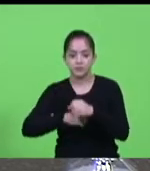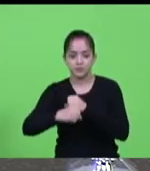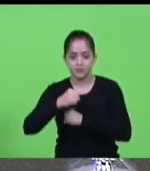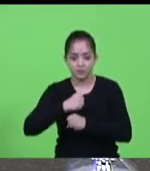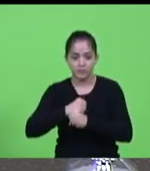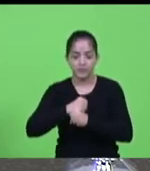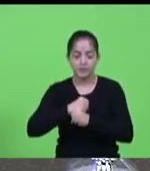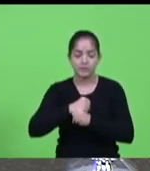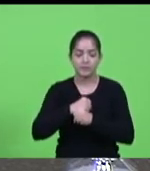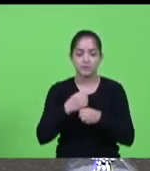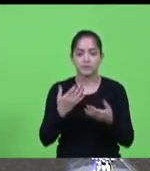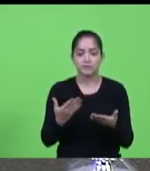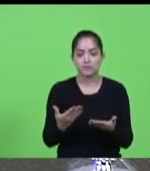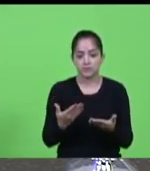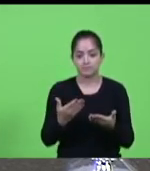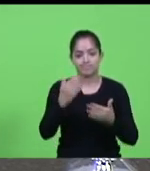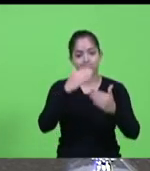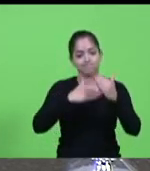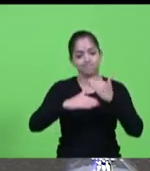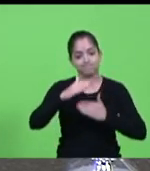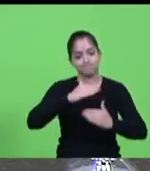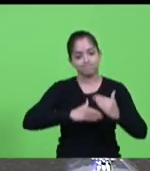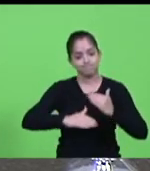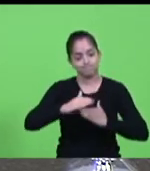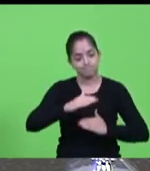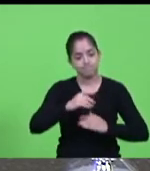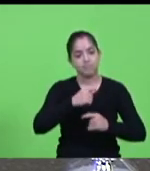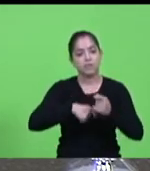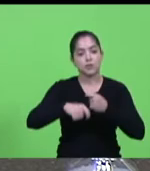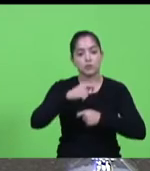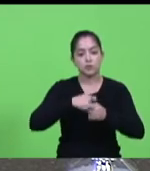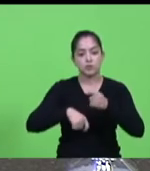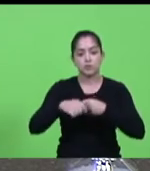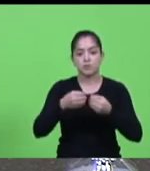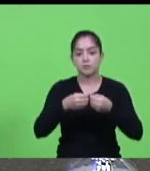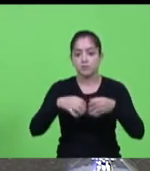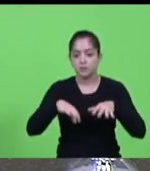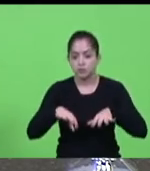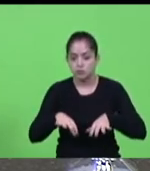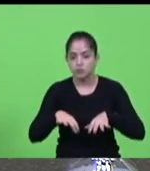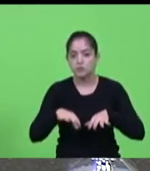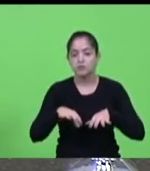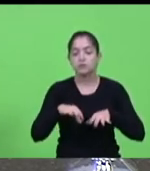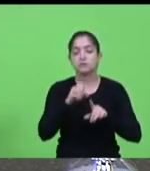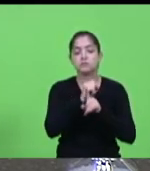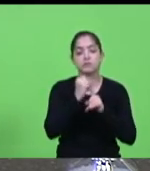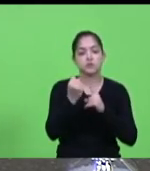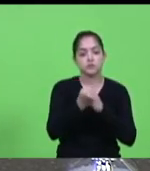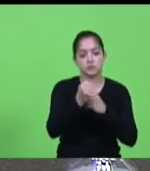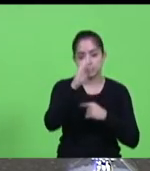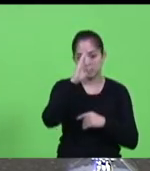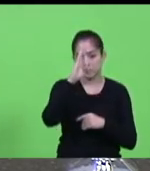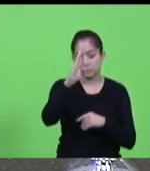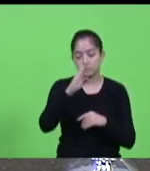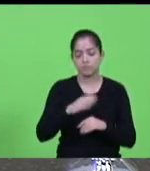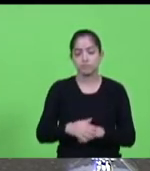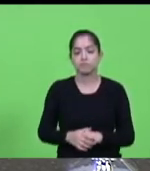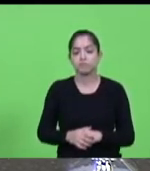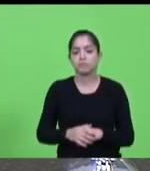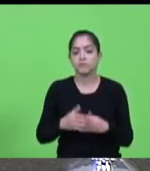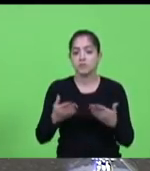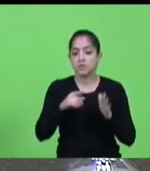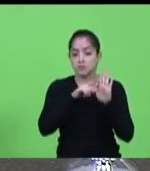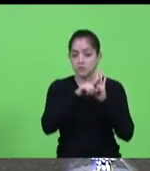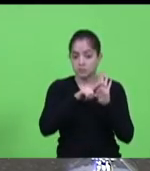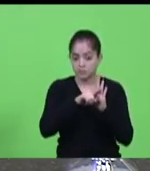Seria certamente um grande desastre econômico e principalmente social. Segundo a